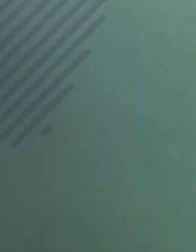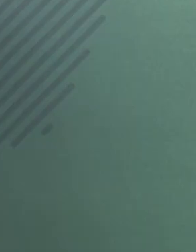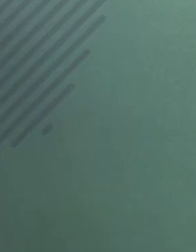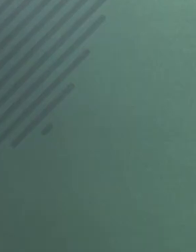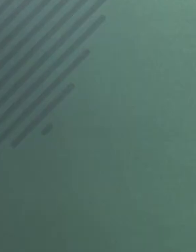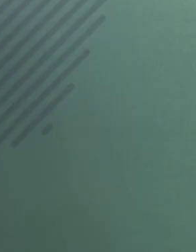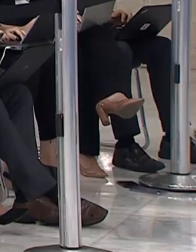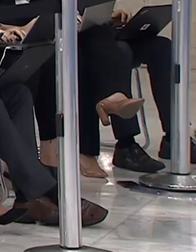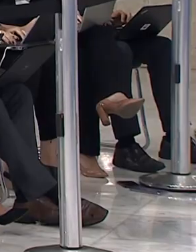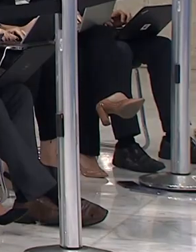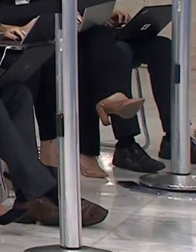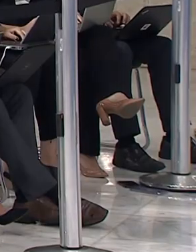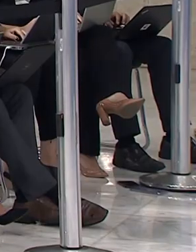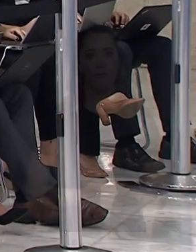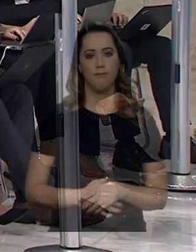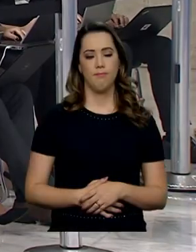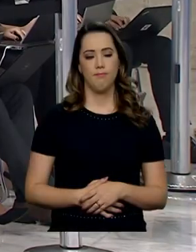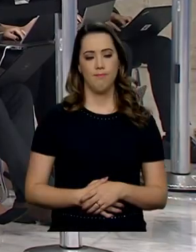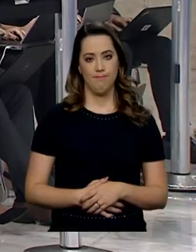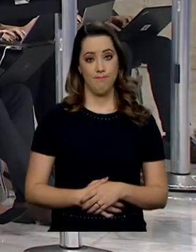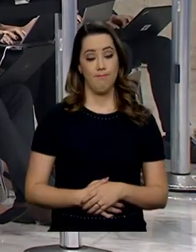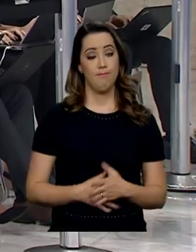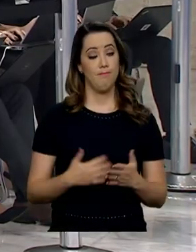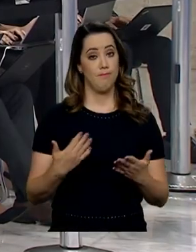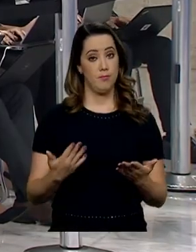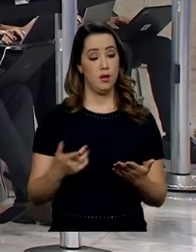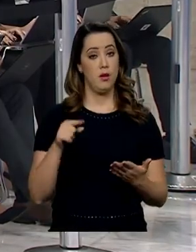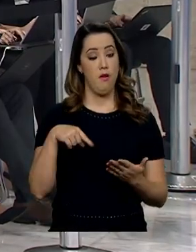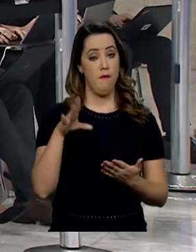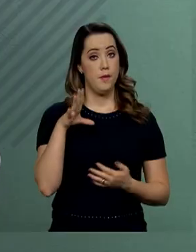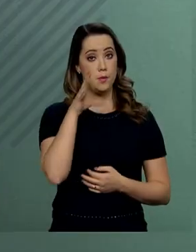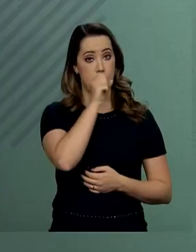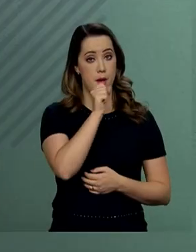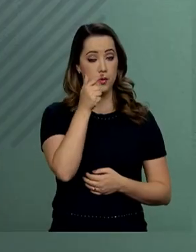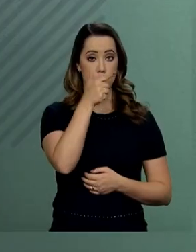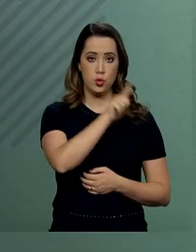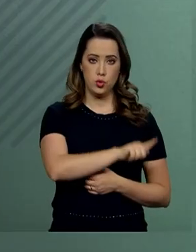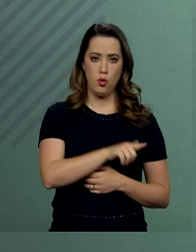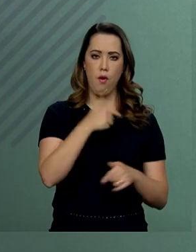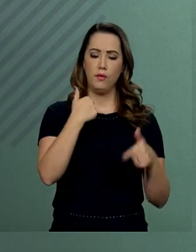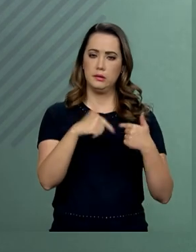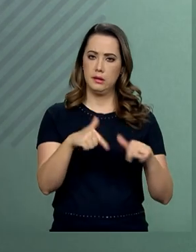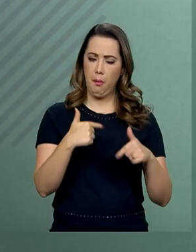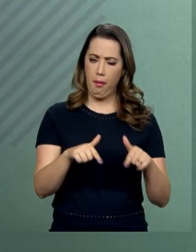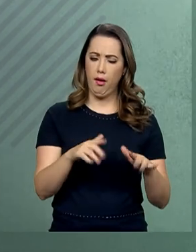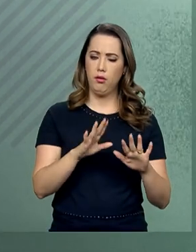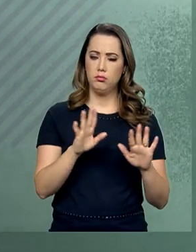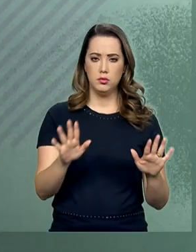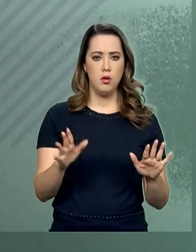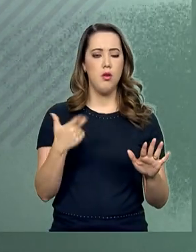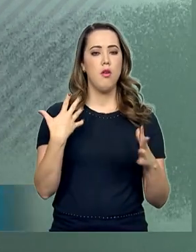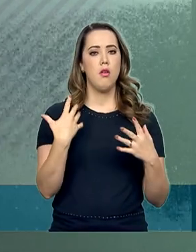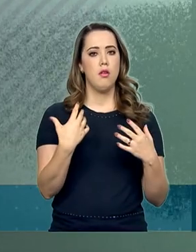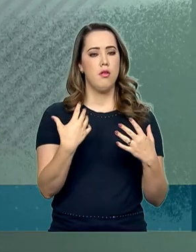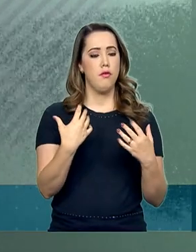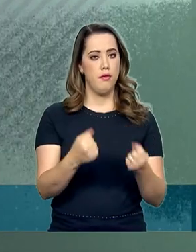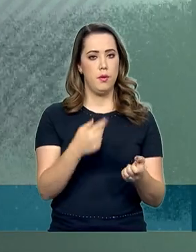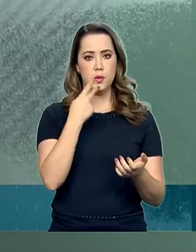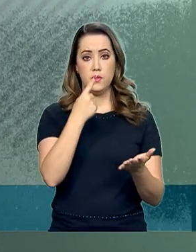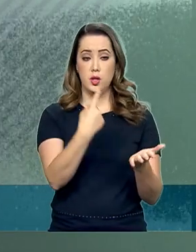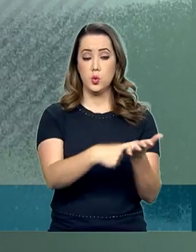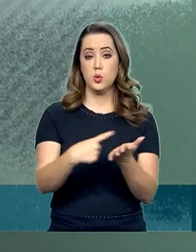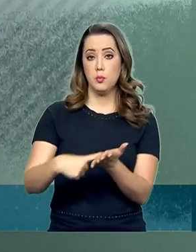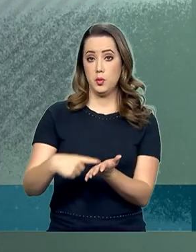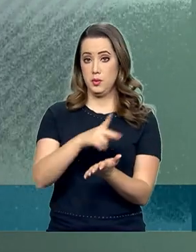fomos o jet lag mas rapidamente voltamos à nossa atividade não vamos comentar a agenda do senhor